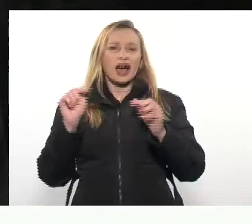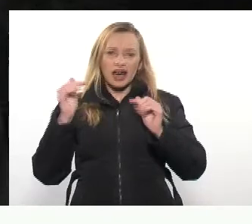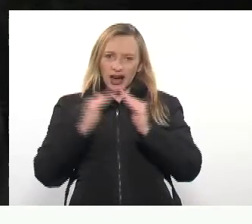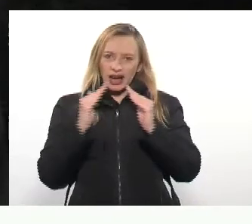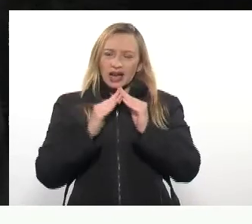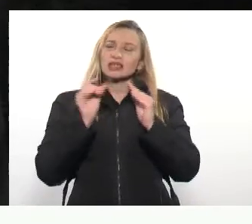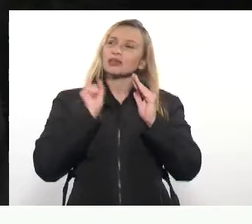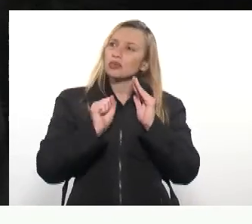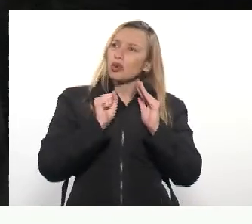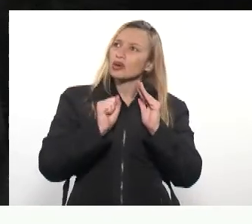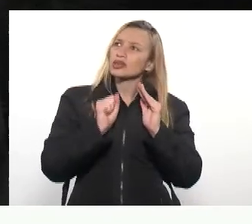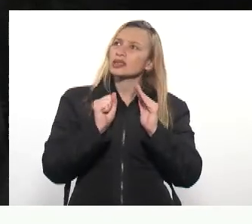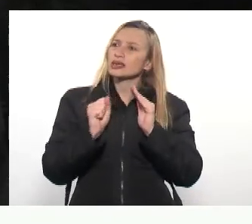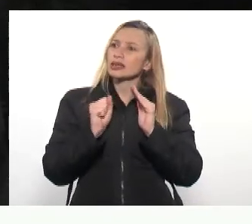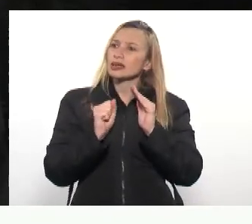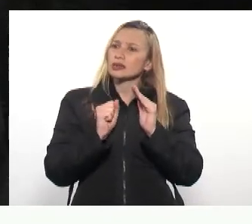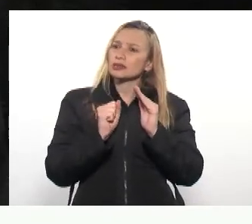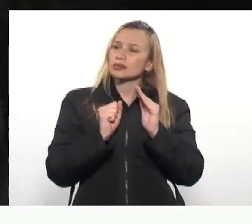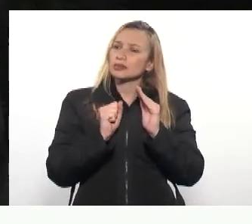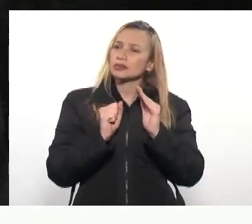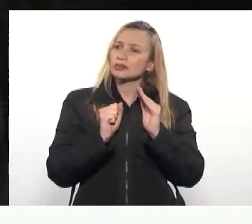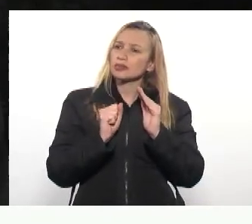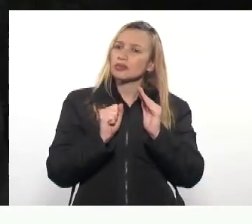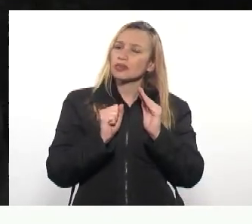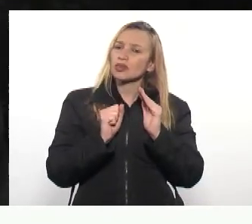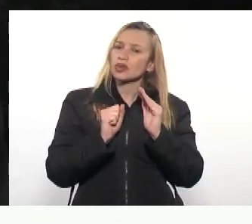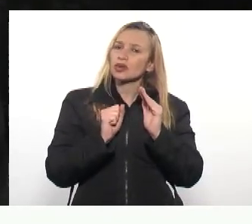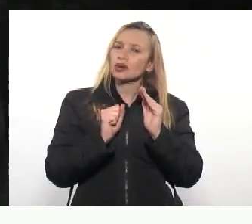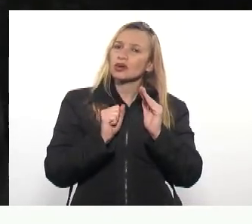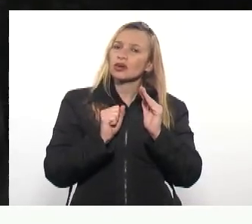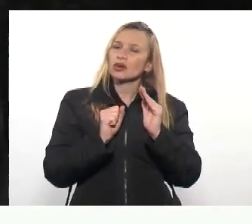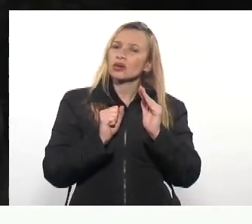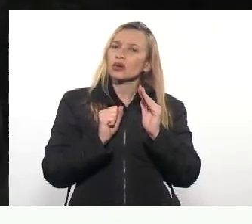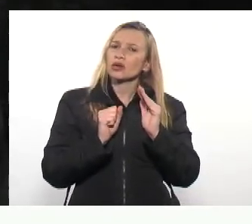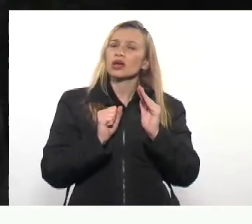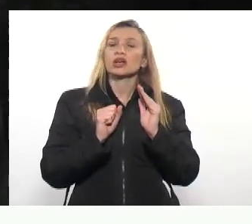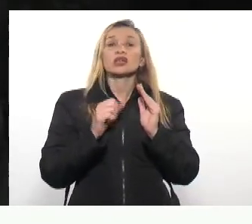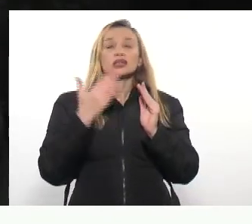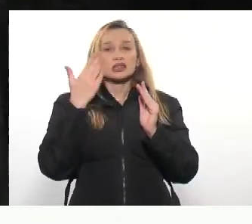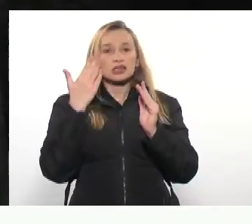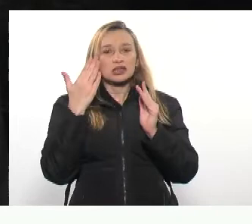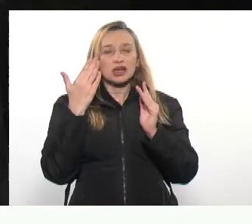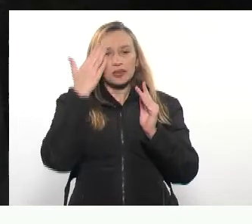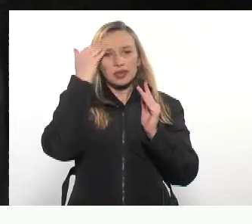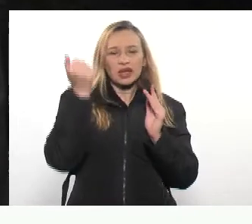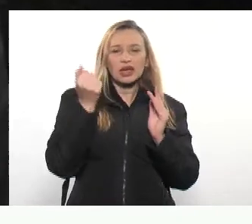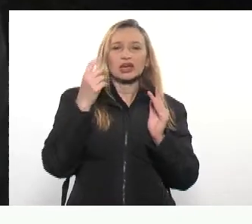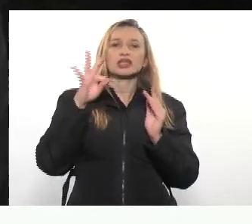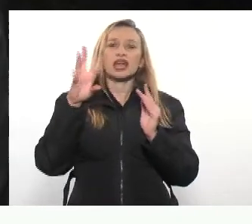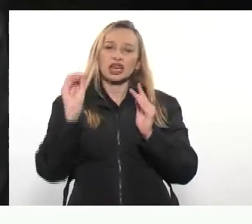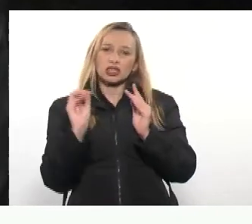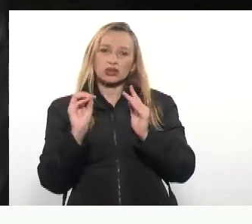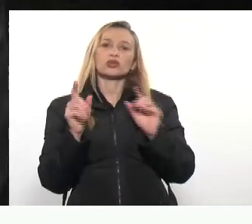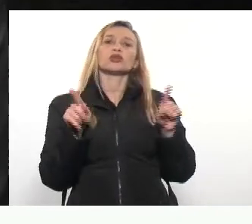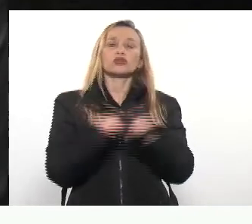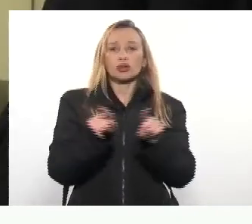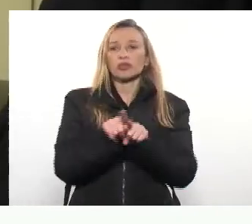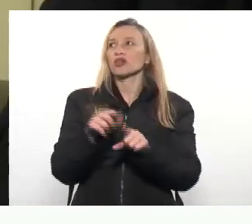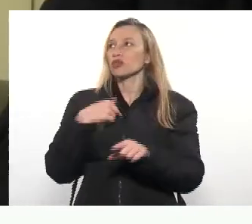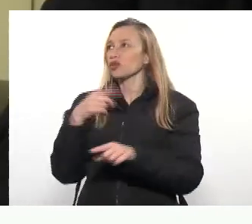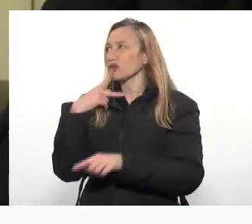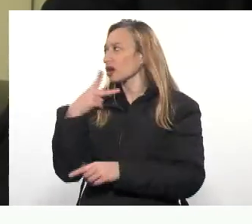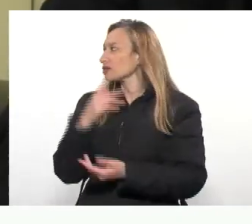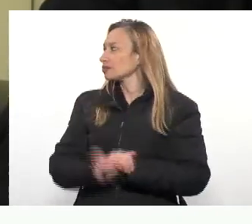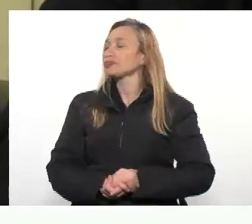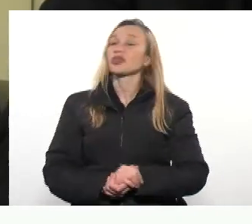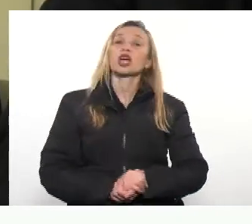o mínimo de respaldo técnico, né? Eu vou fazer o mesmo questionamento também às empresas. Bom,